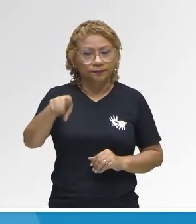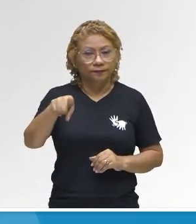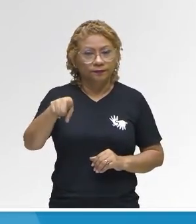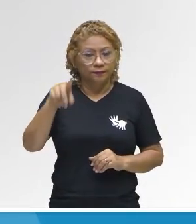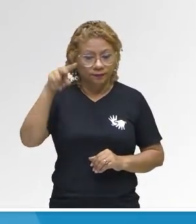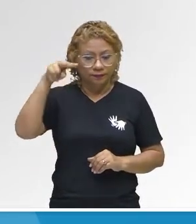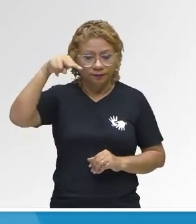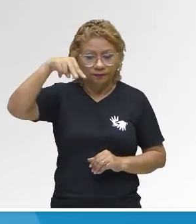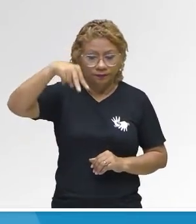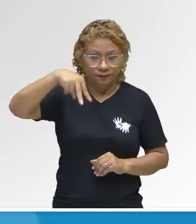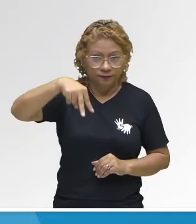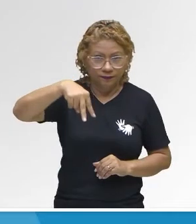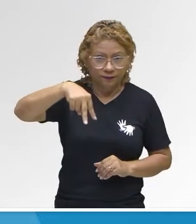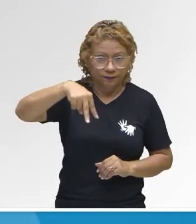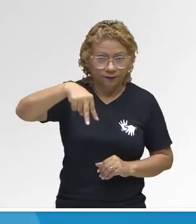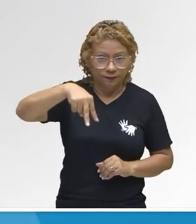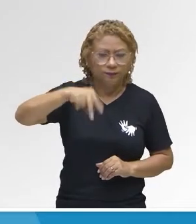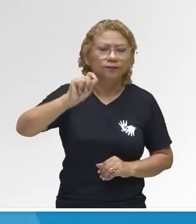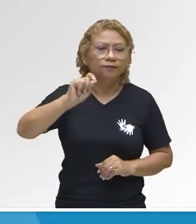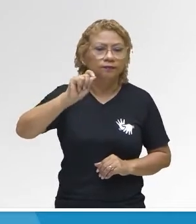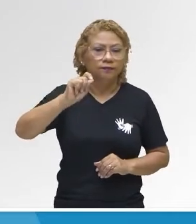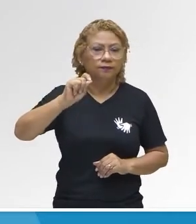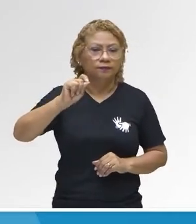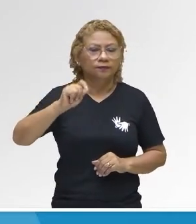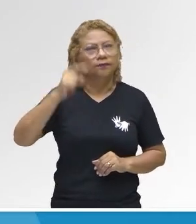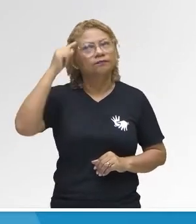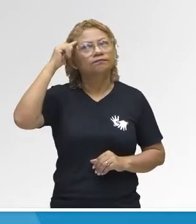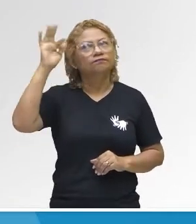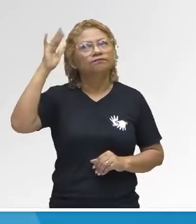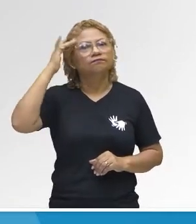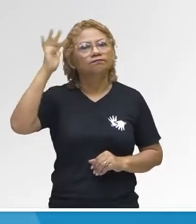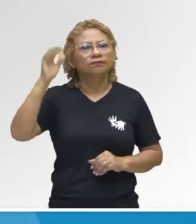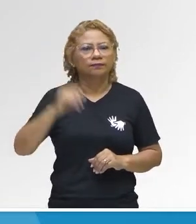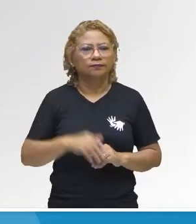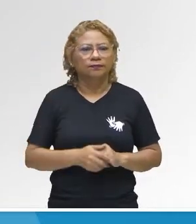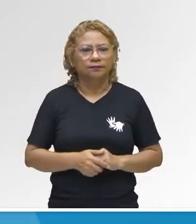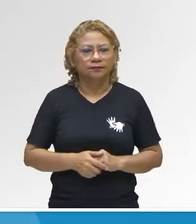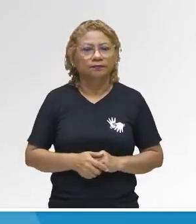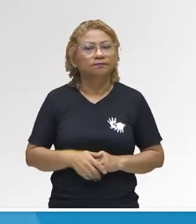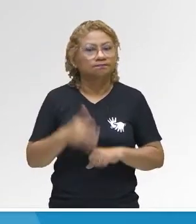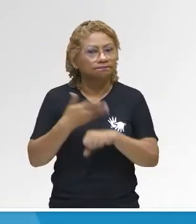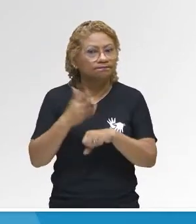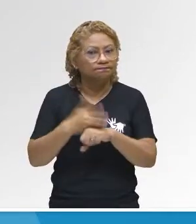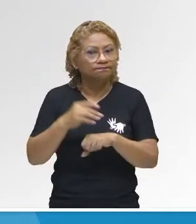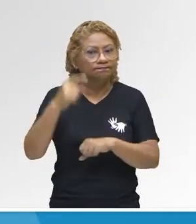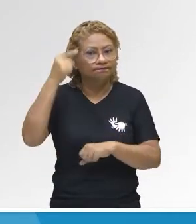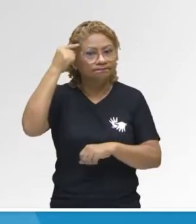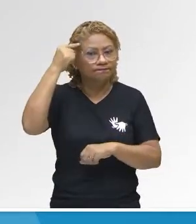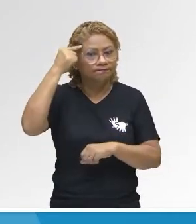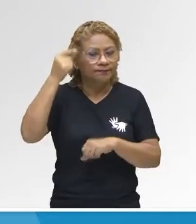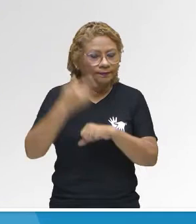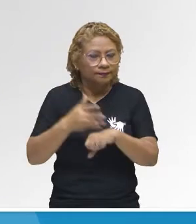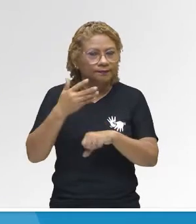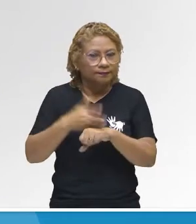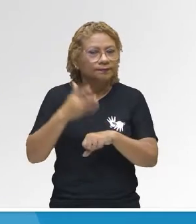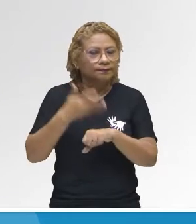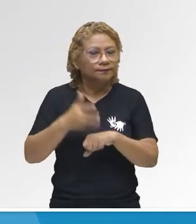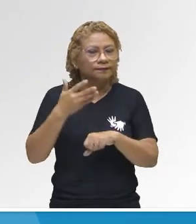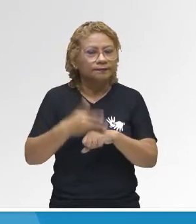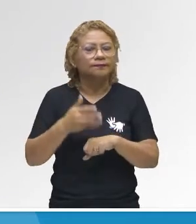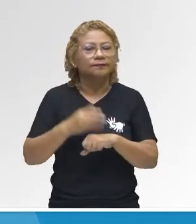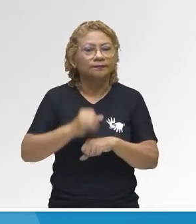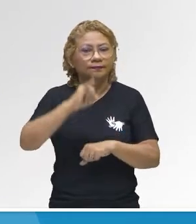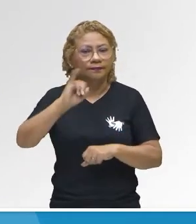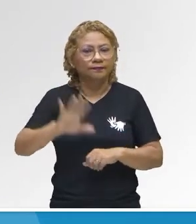nesse ponto, o que eu vou ver no chão? Imagina aí, a gente precisa fazer esse exercício mental, a gente precisa imaginar essa projeção. Se